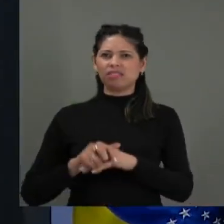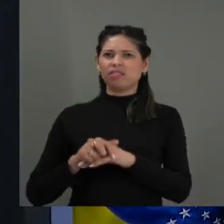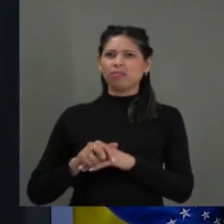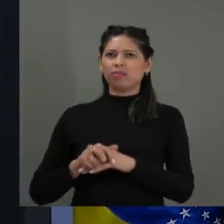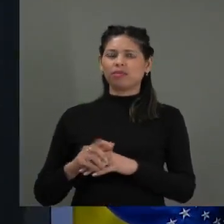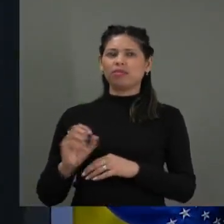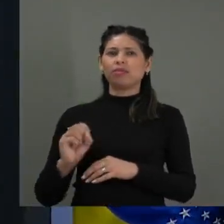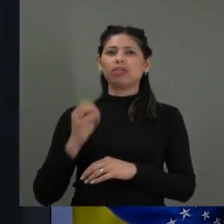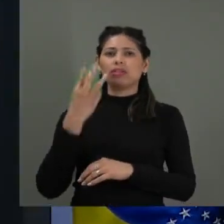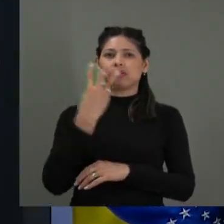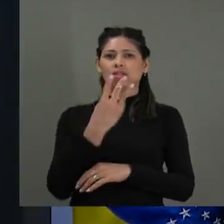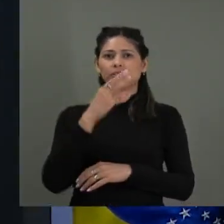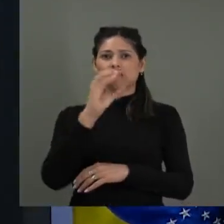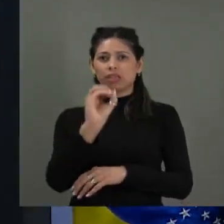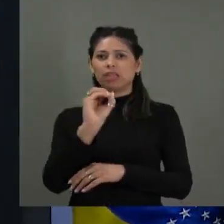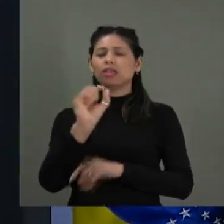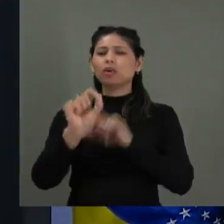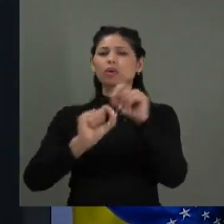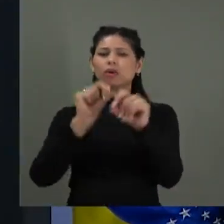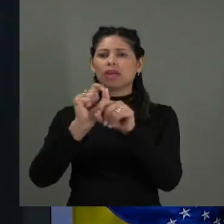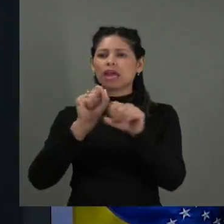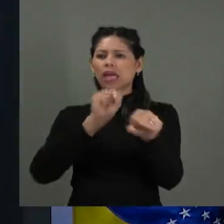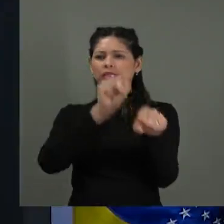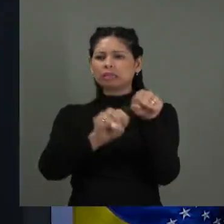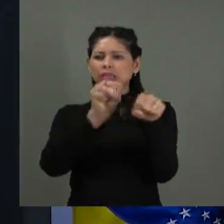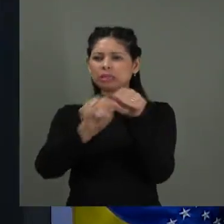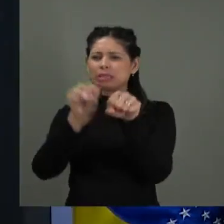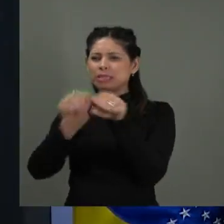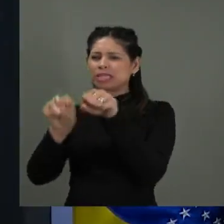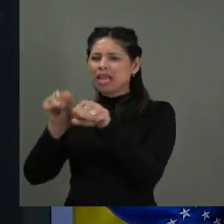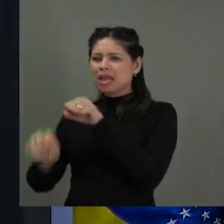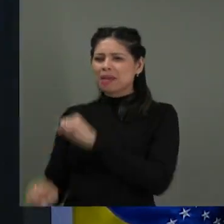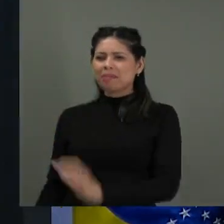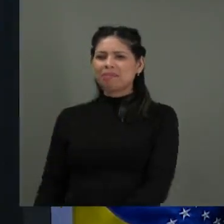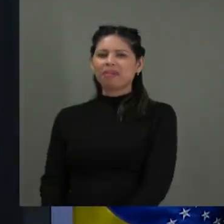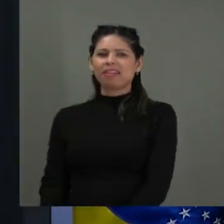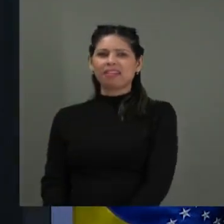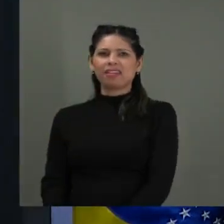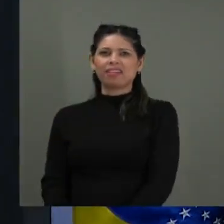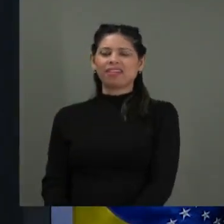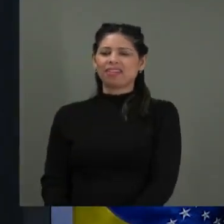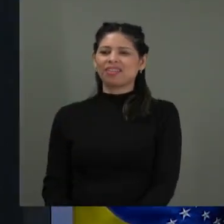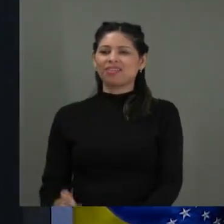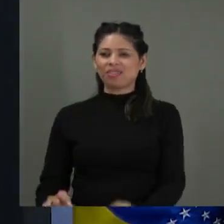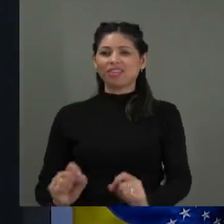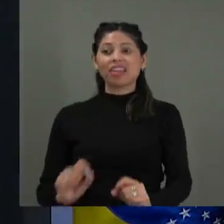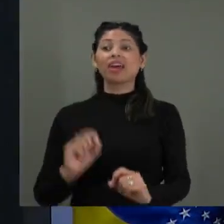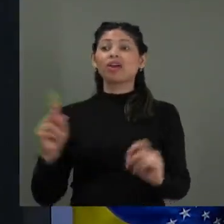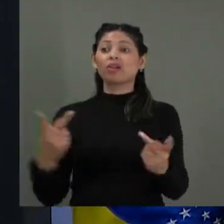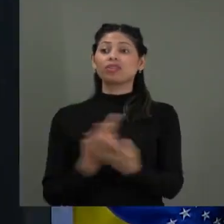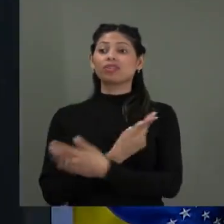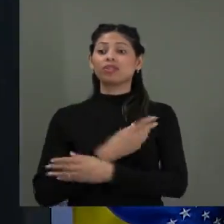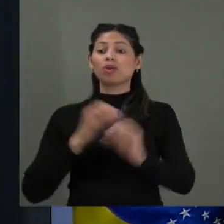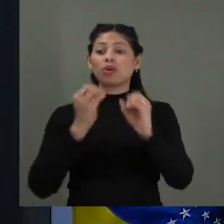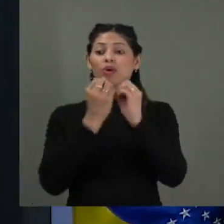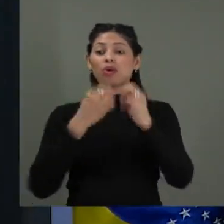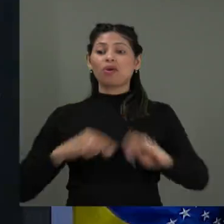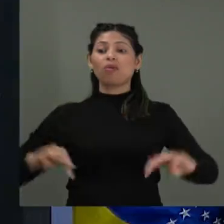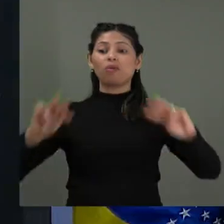a 30 assassinatos por 100 mil habitantes, o que é considerado pela ONU como